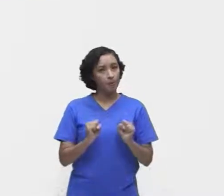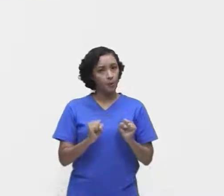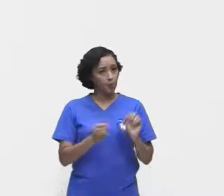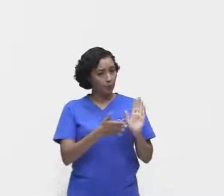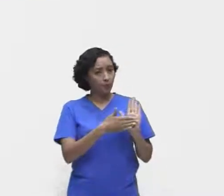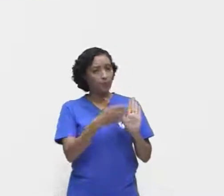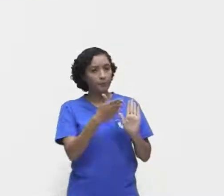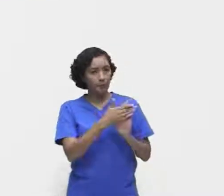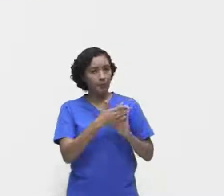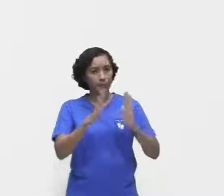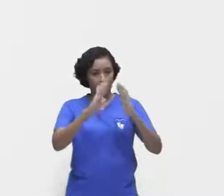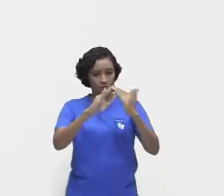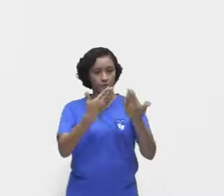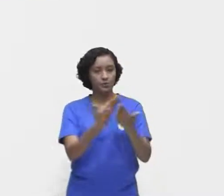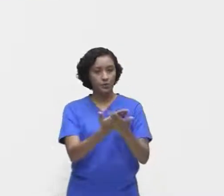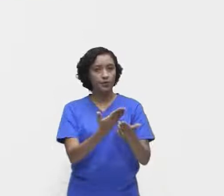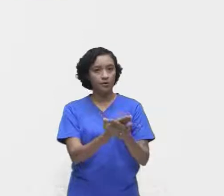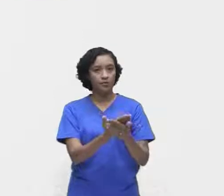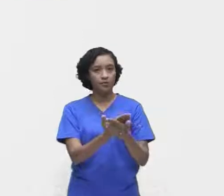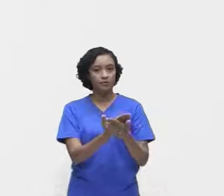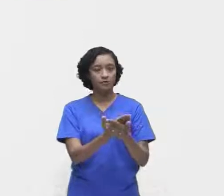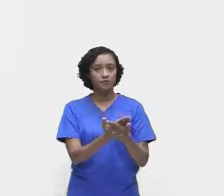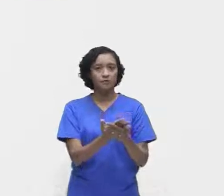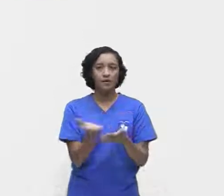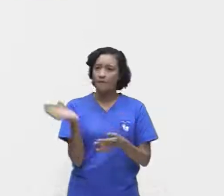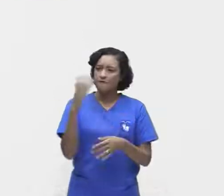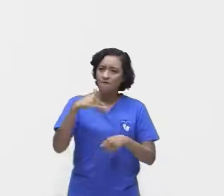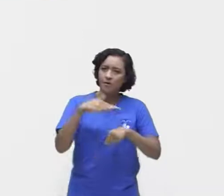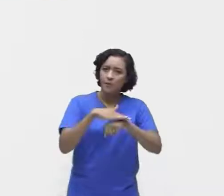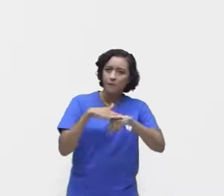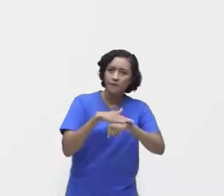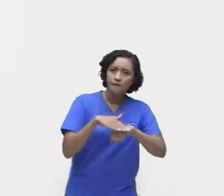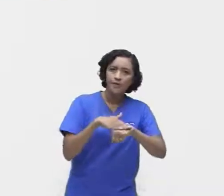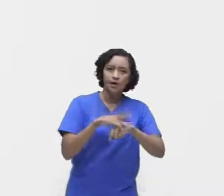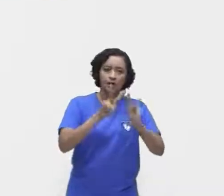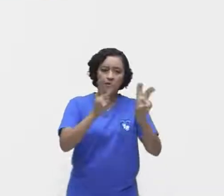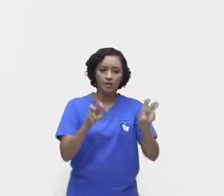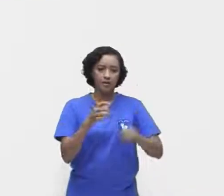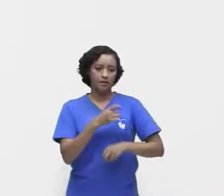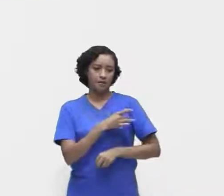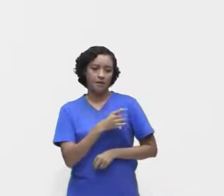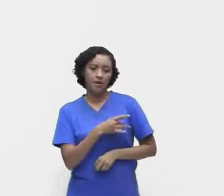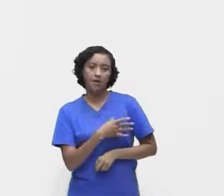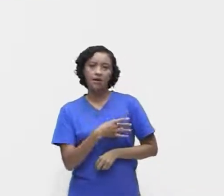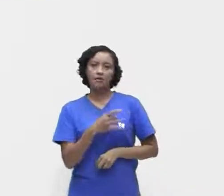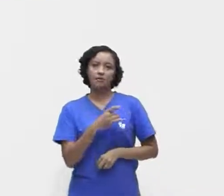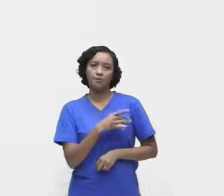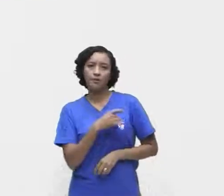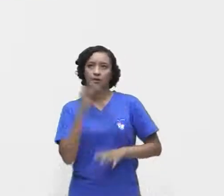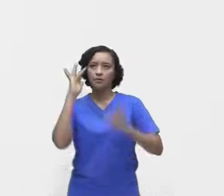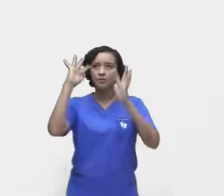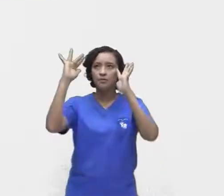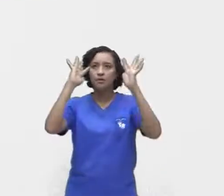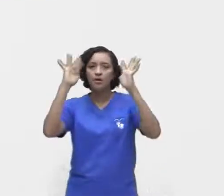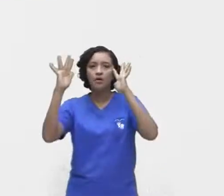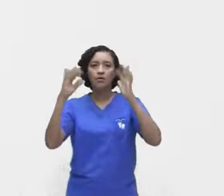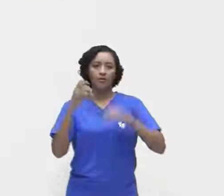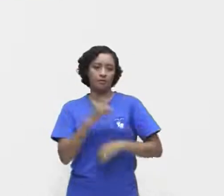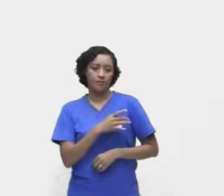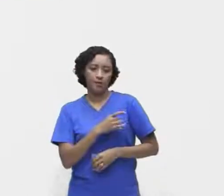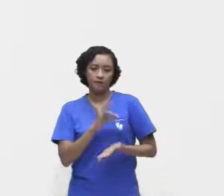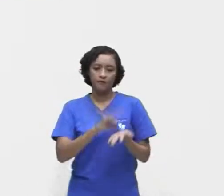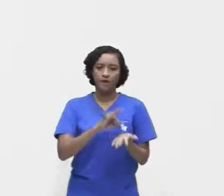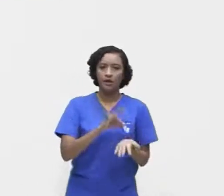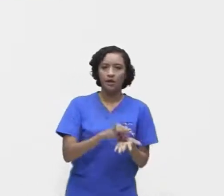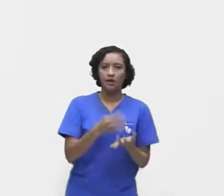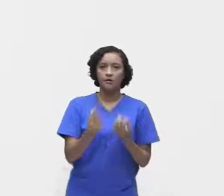escola mesmo. Né? Vamos conversar sobre medos reais, medos imaginários, como que a gente se sente, né?